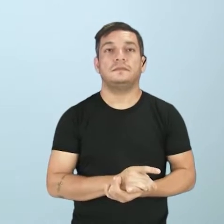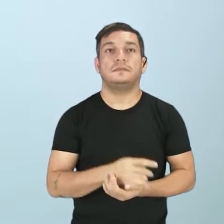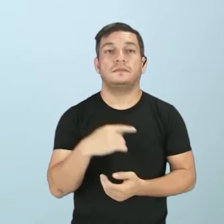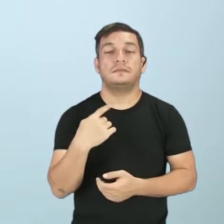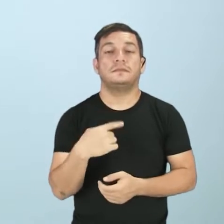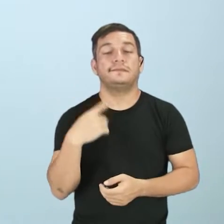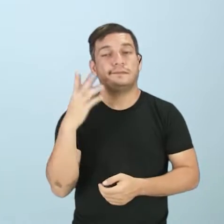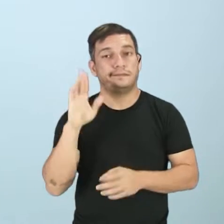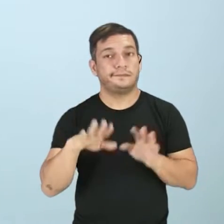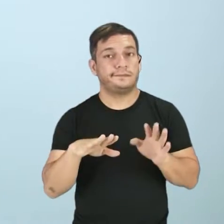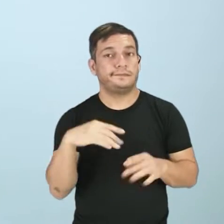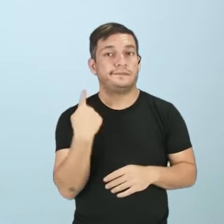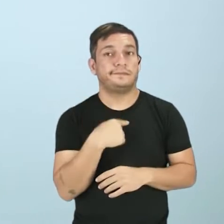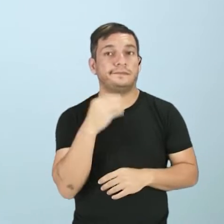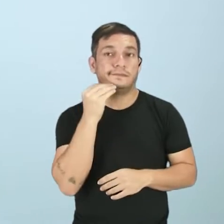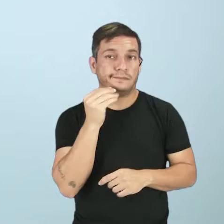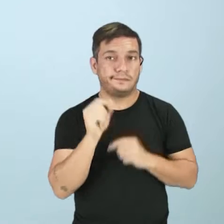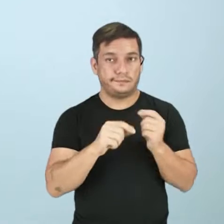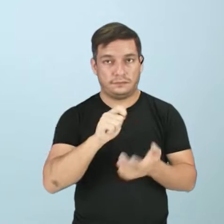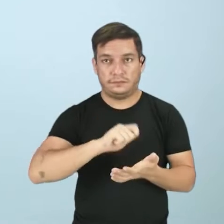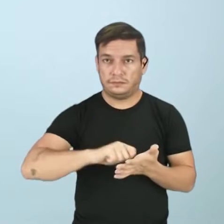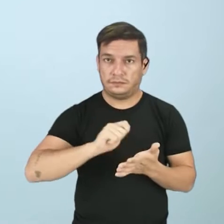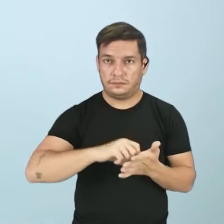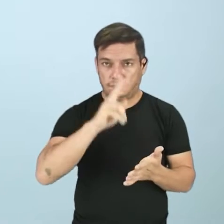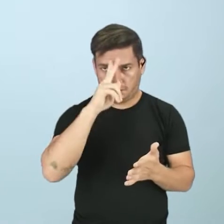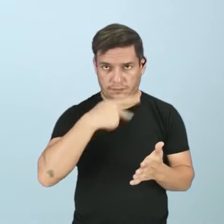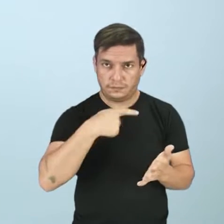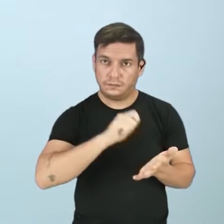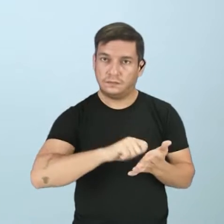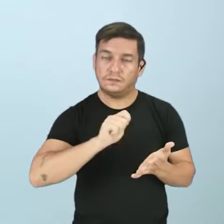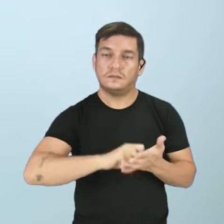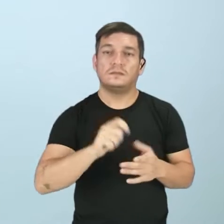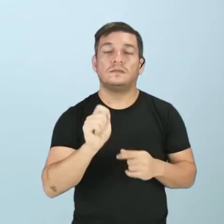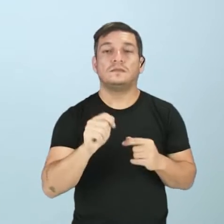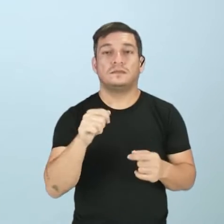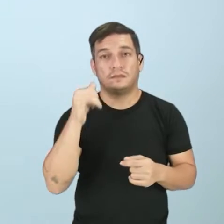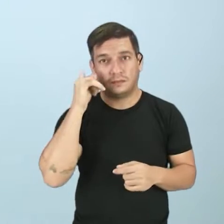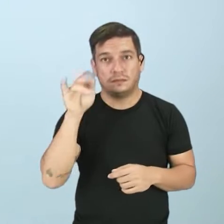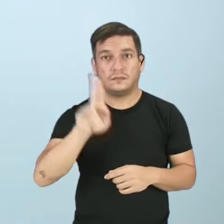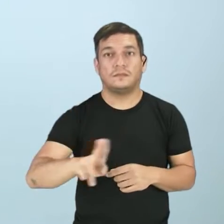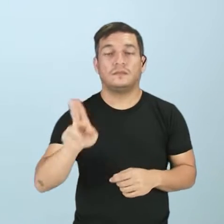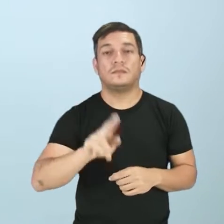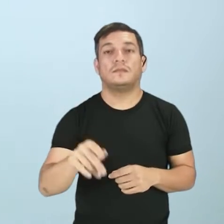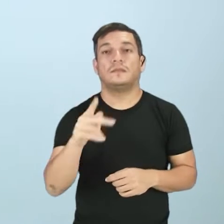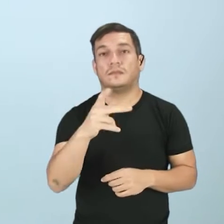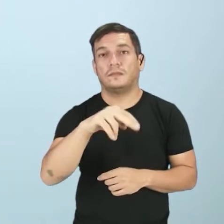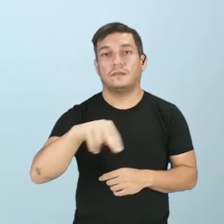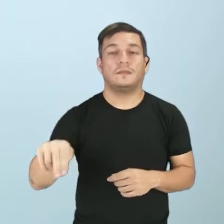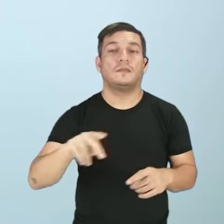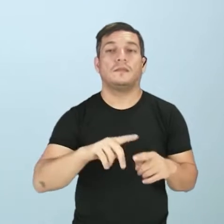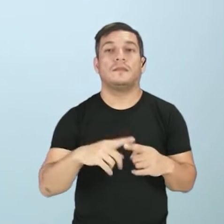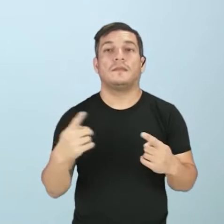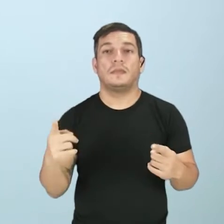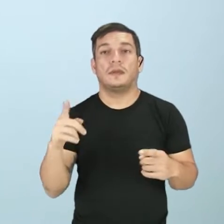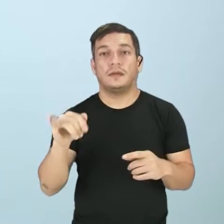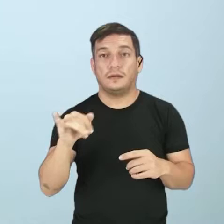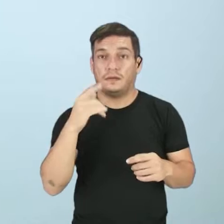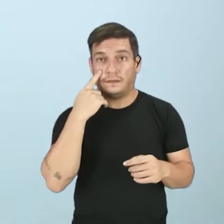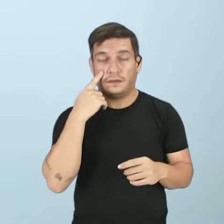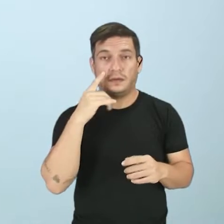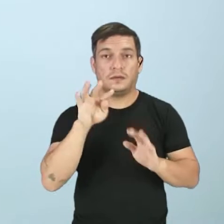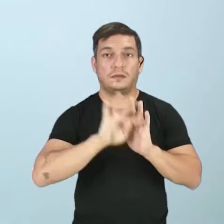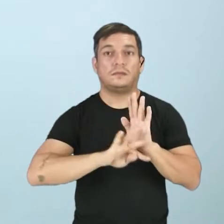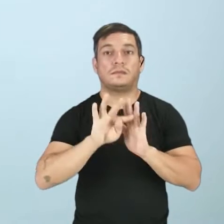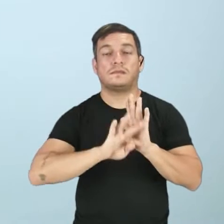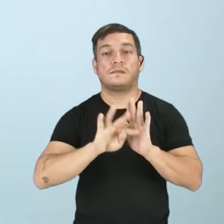tenta produzir textos sem ter que utilizar tanto esse pronome. Mas se a gente for pegar um